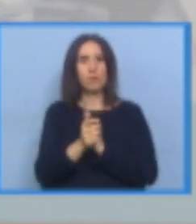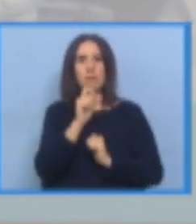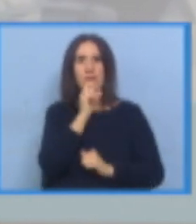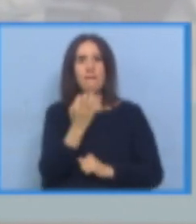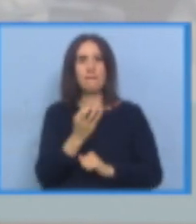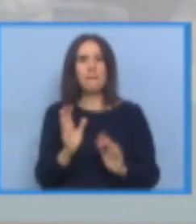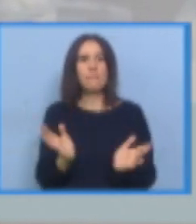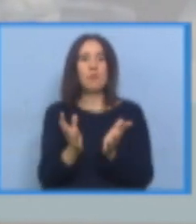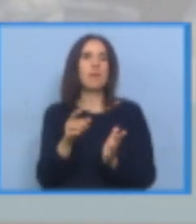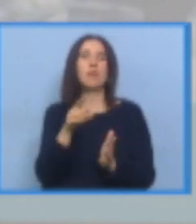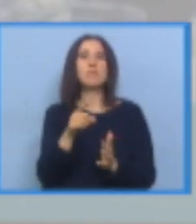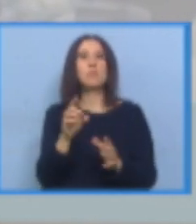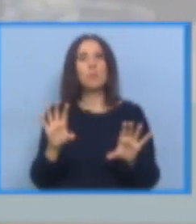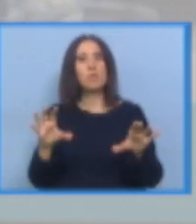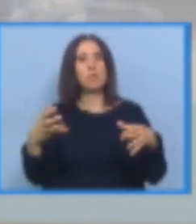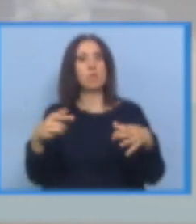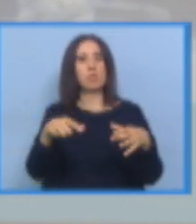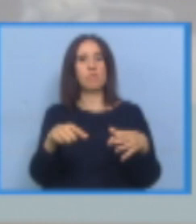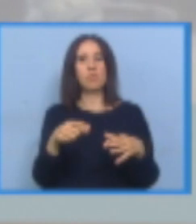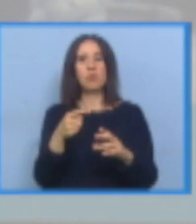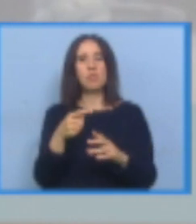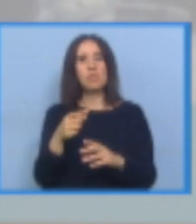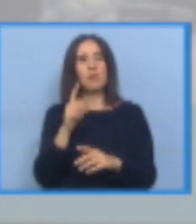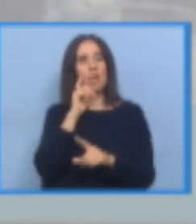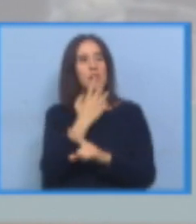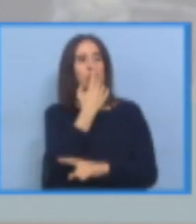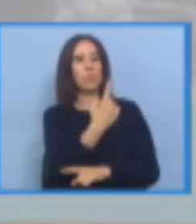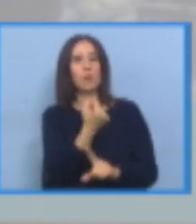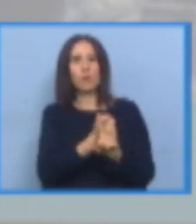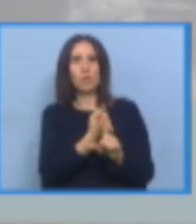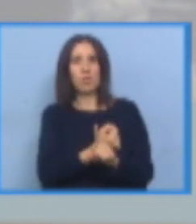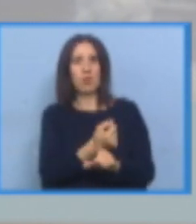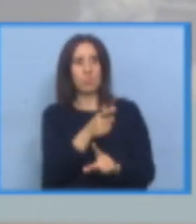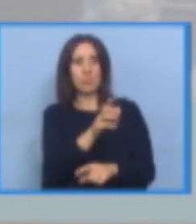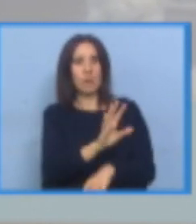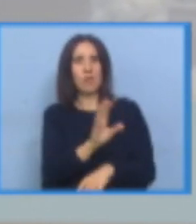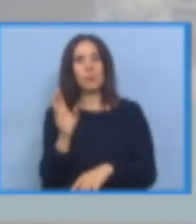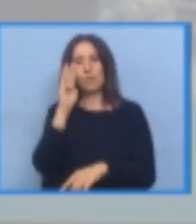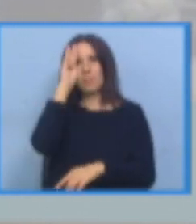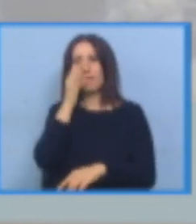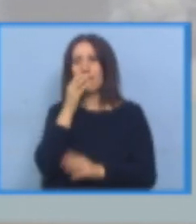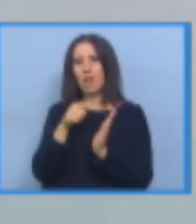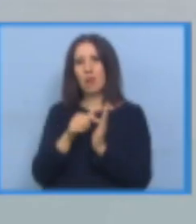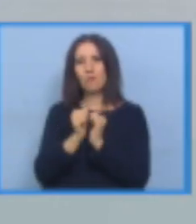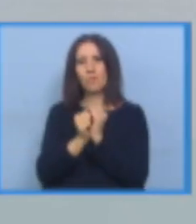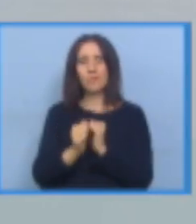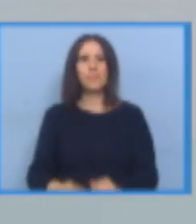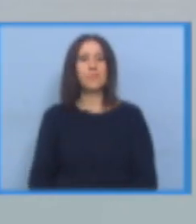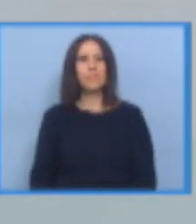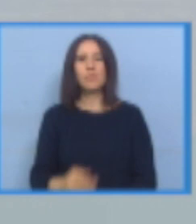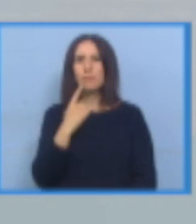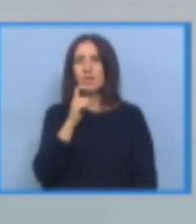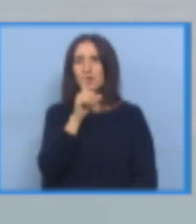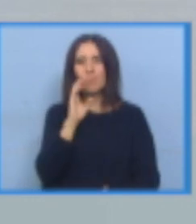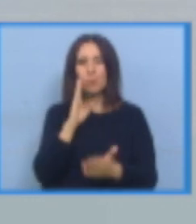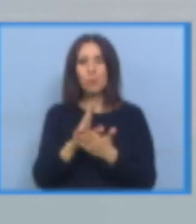realmente promover essa coletividade e lutar contra essa individualidade que o Papa fala nesse documento. Deixava-lhe uma última questão.